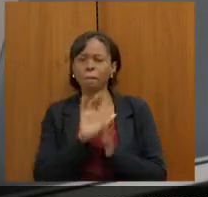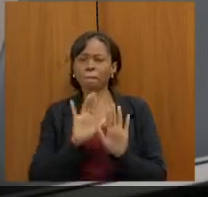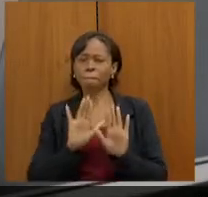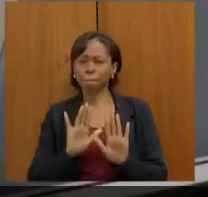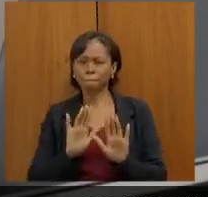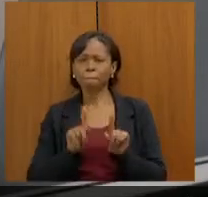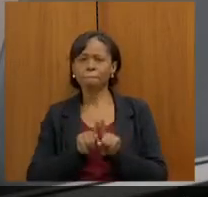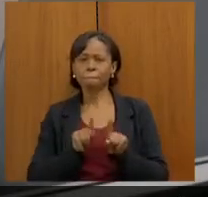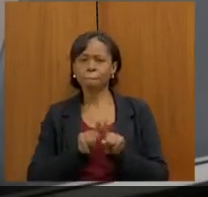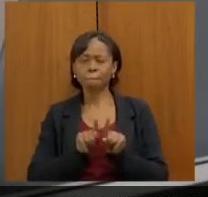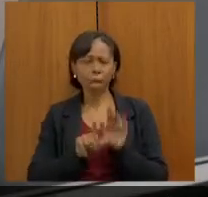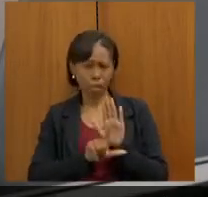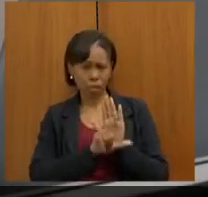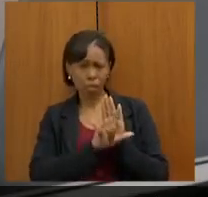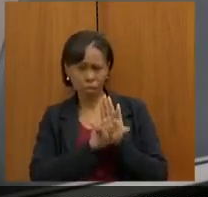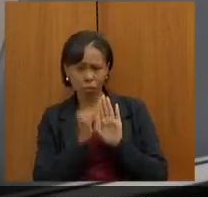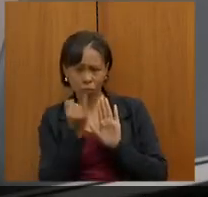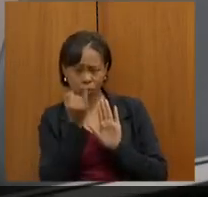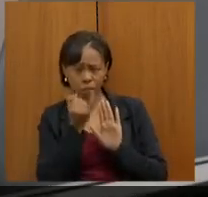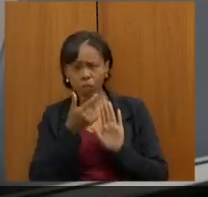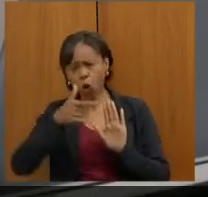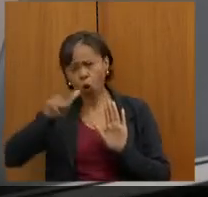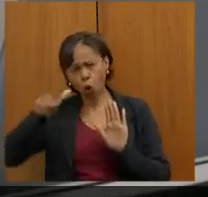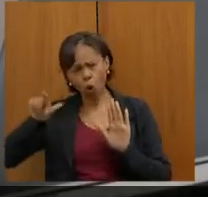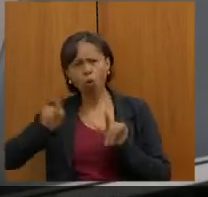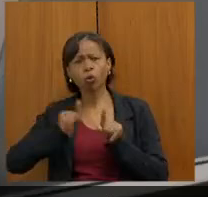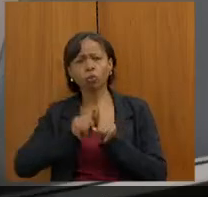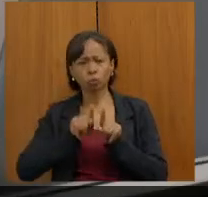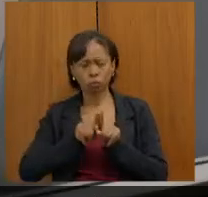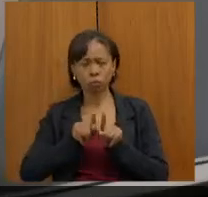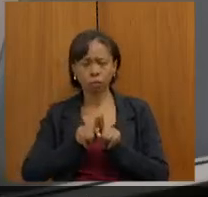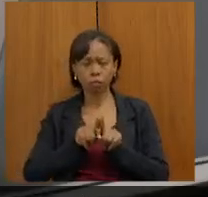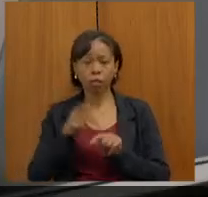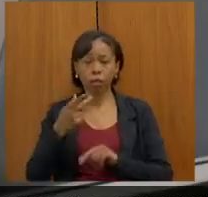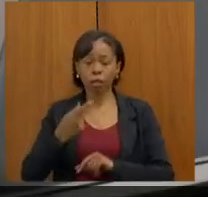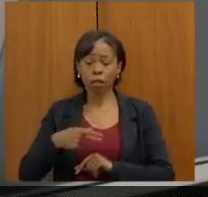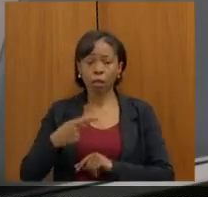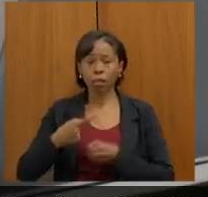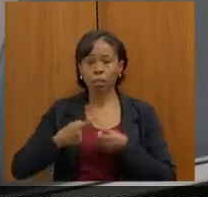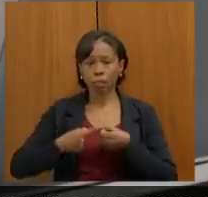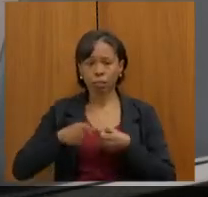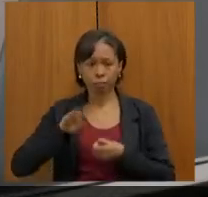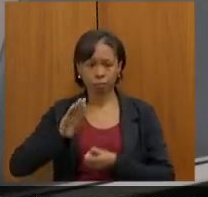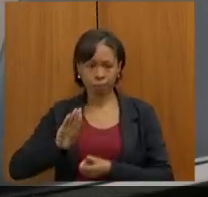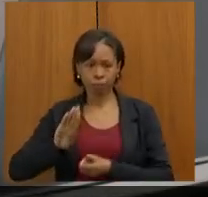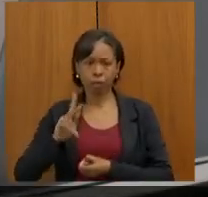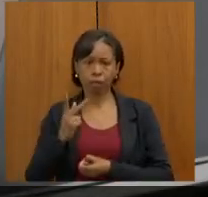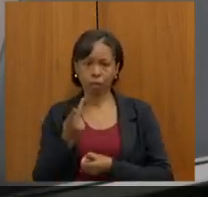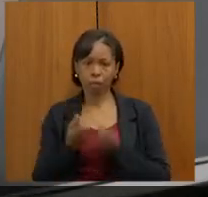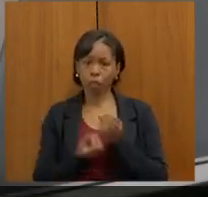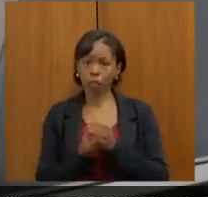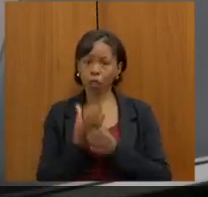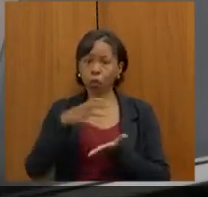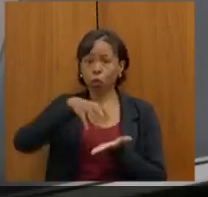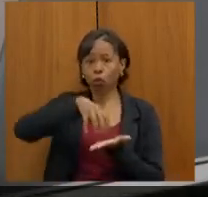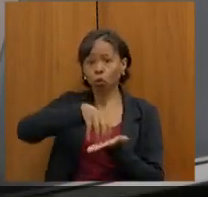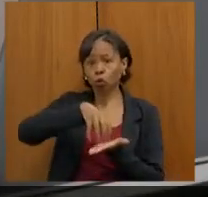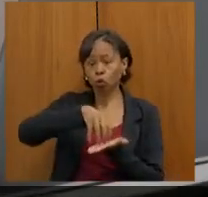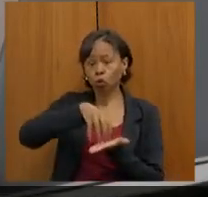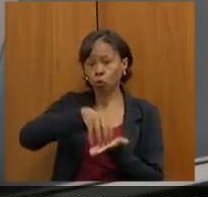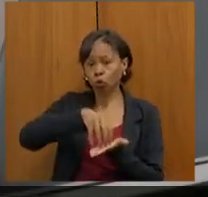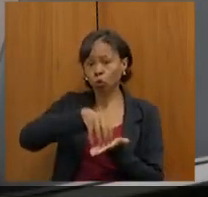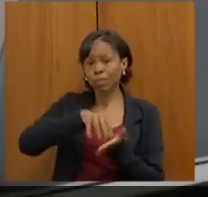que irão contribuir para o enfrentamento aqui em Belo Horizonte foi instituído o núcleo especializado de